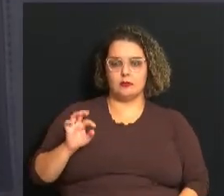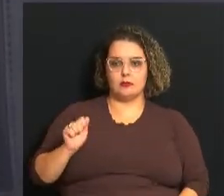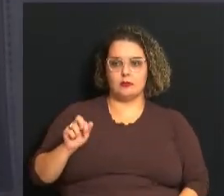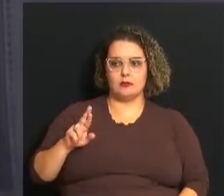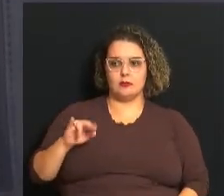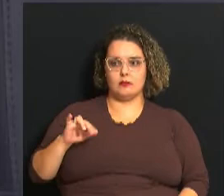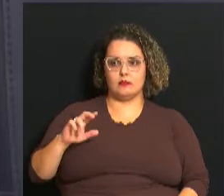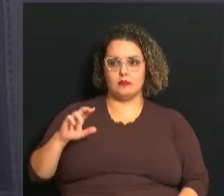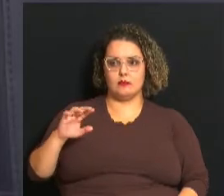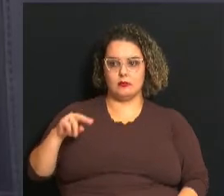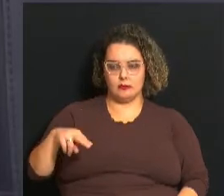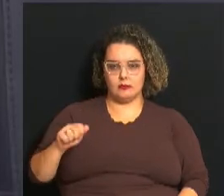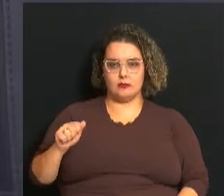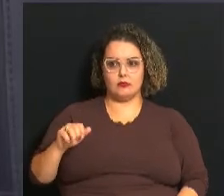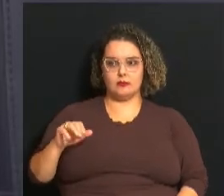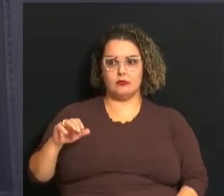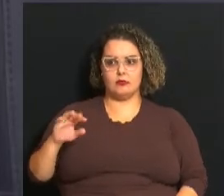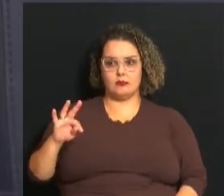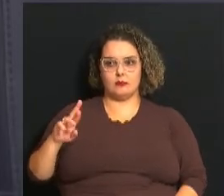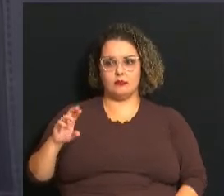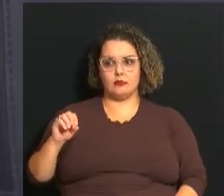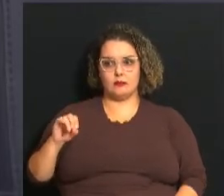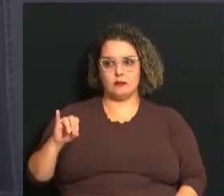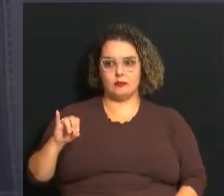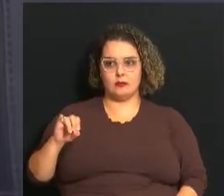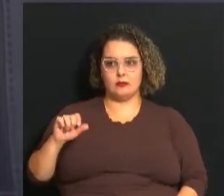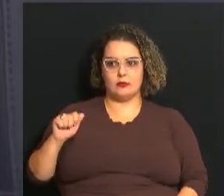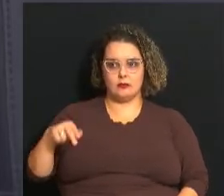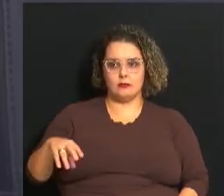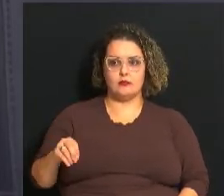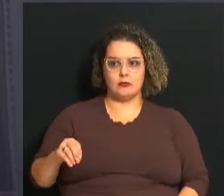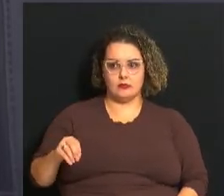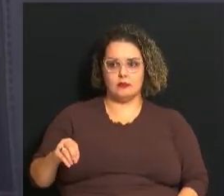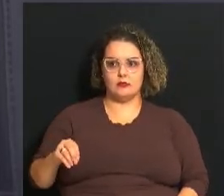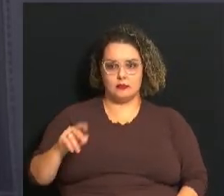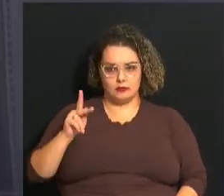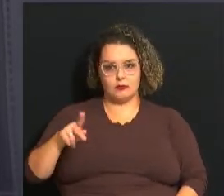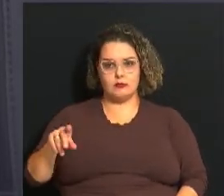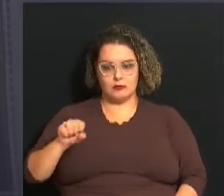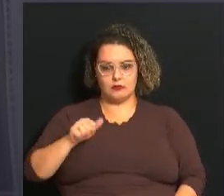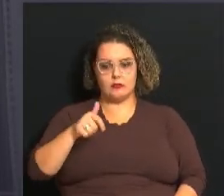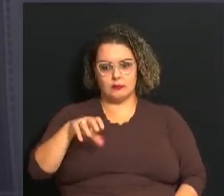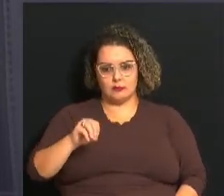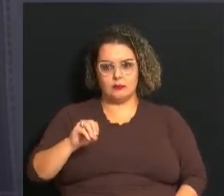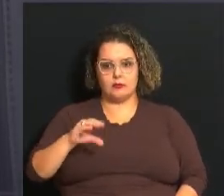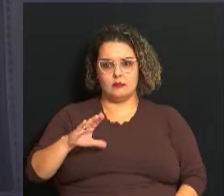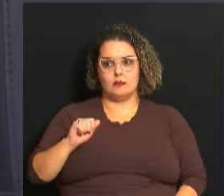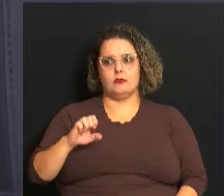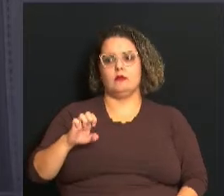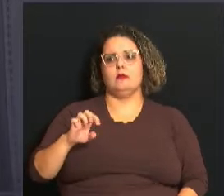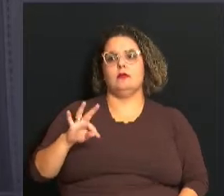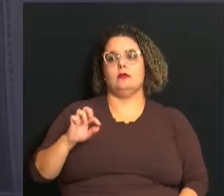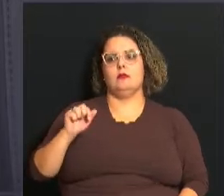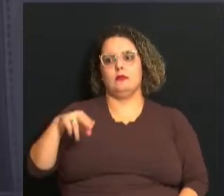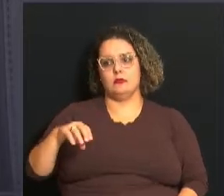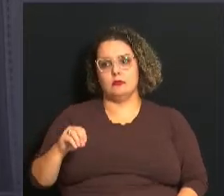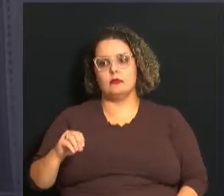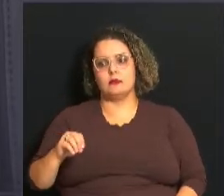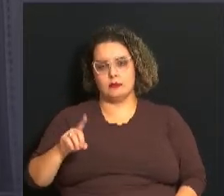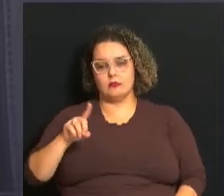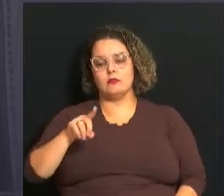realmente é uma professora de São Caetano e isso realmente aconteceu em São Caetano é